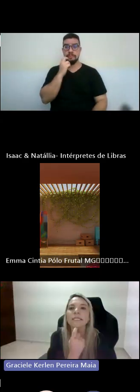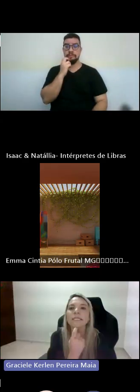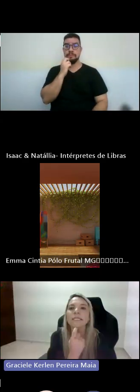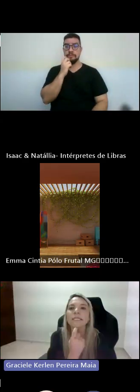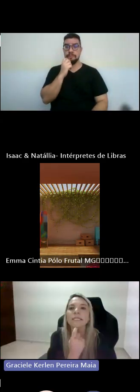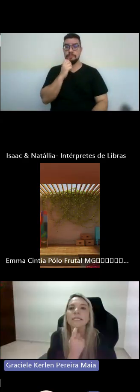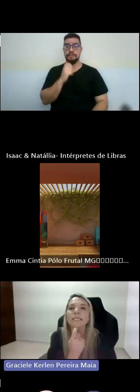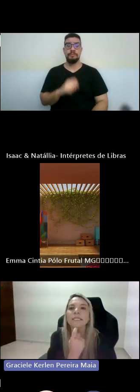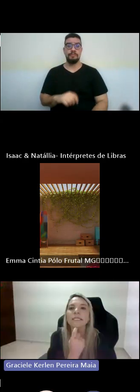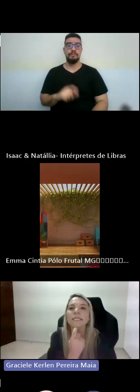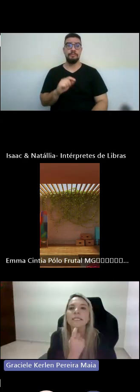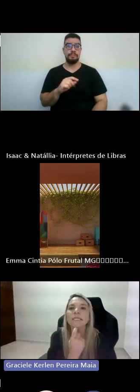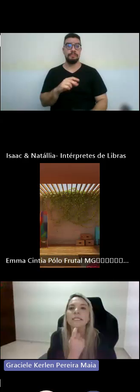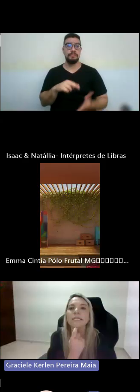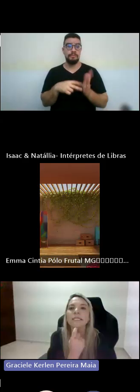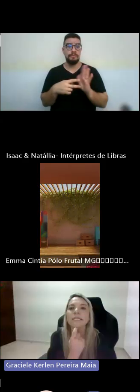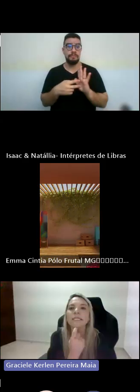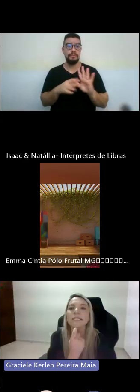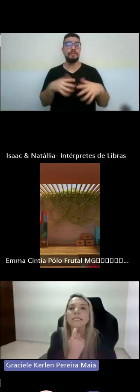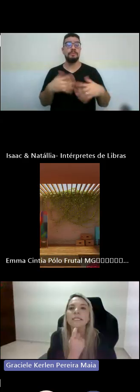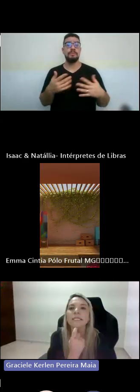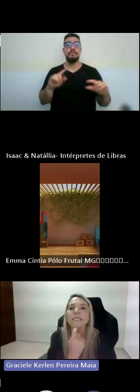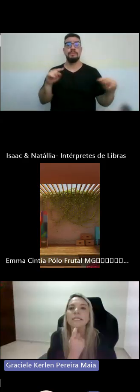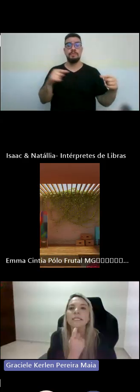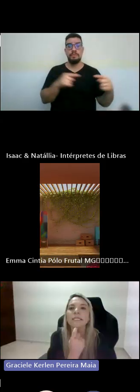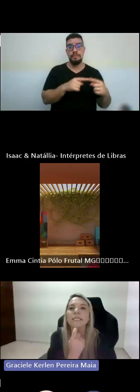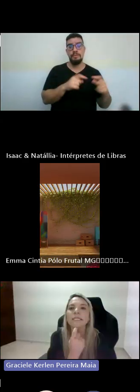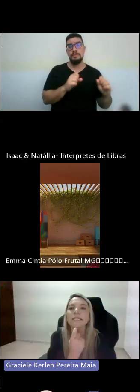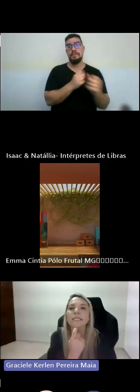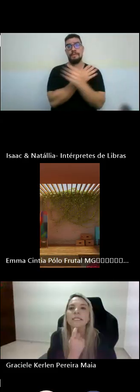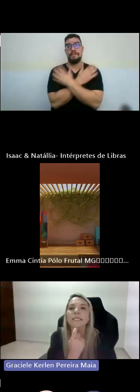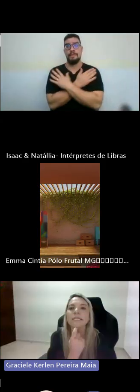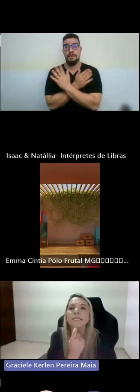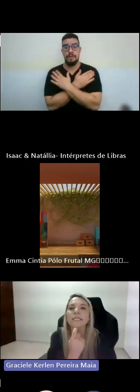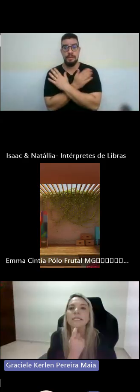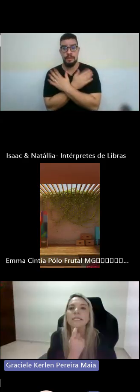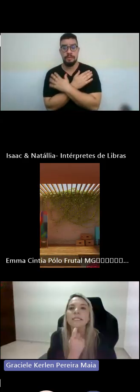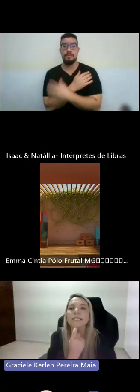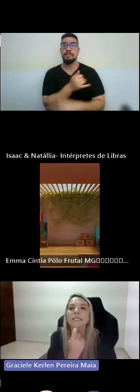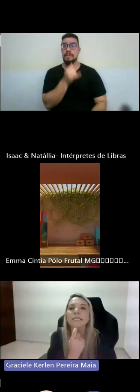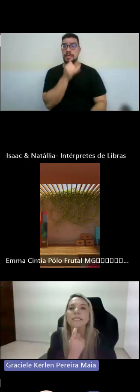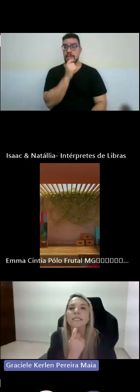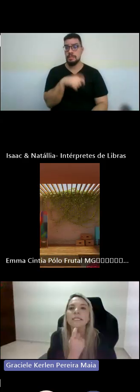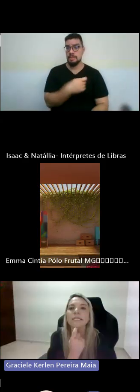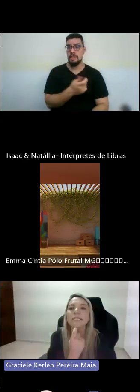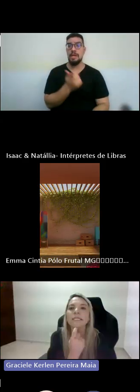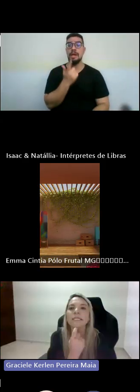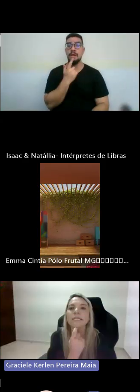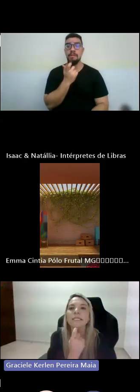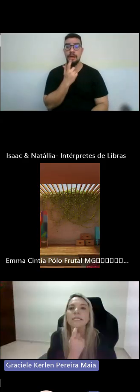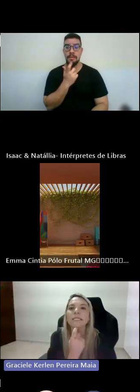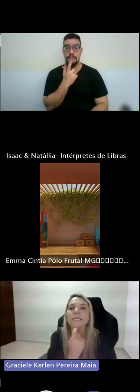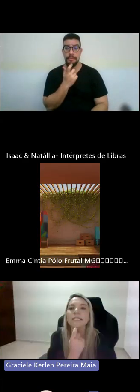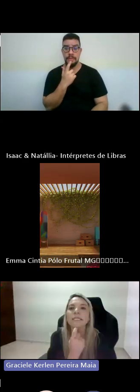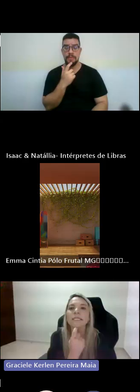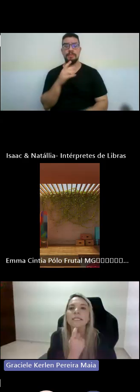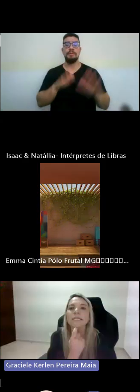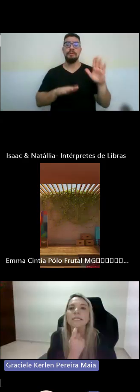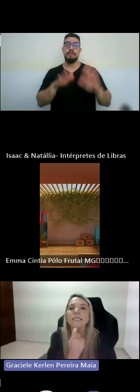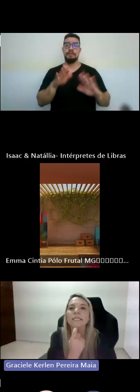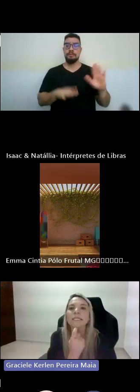Por exemplo, eu posso estar me referindo a um feriado, fazendo o sinal de vermelho. Então, depende do contexto. Aí